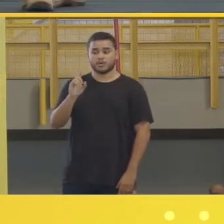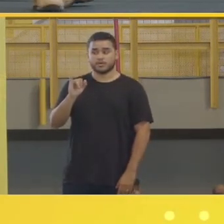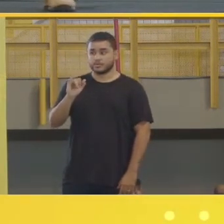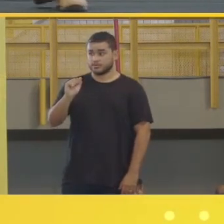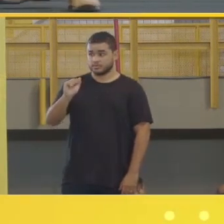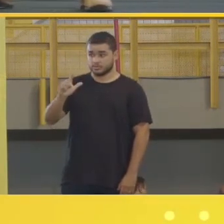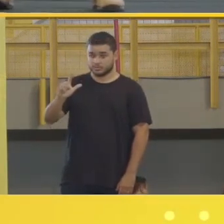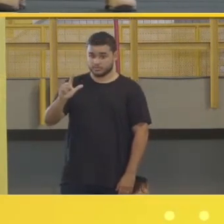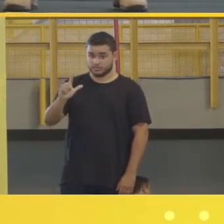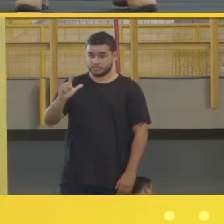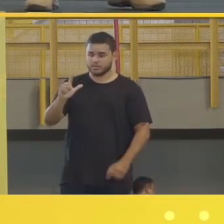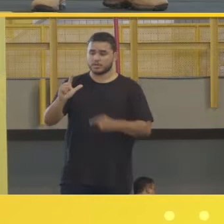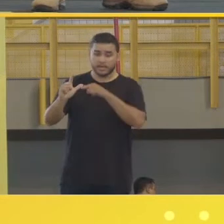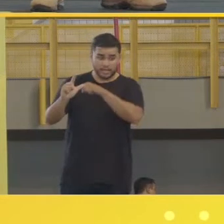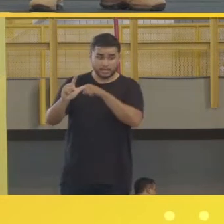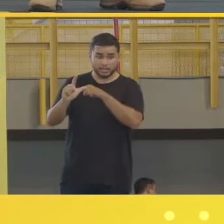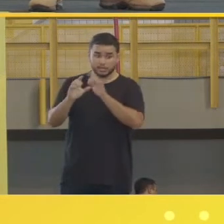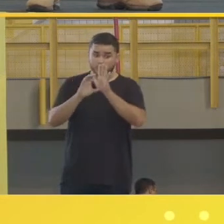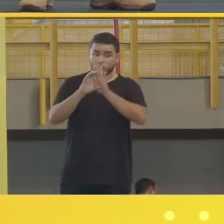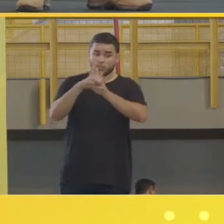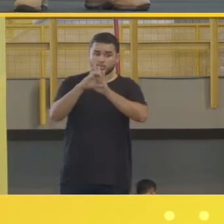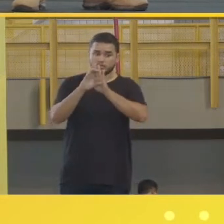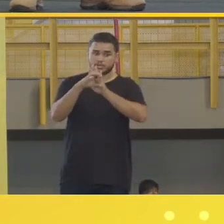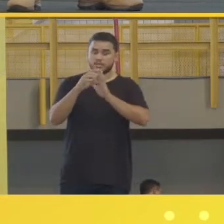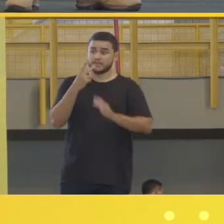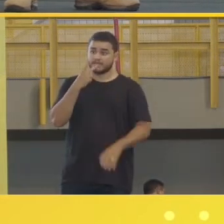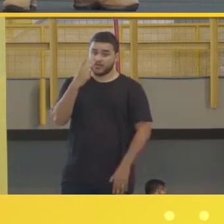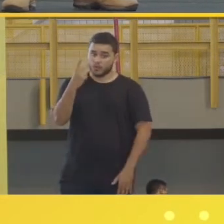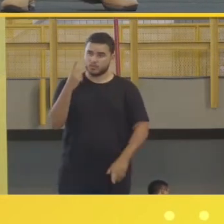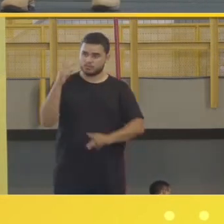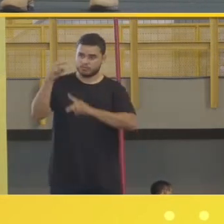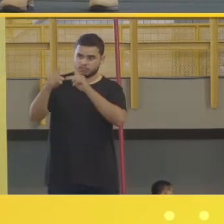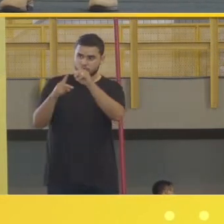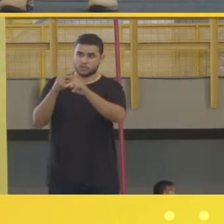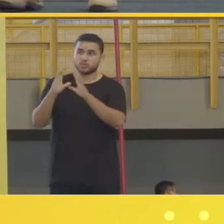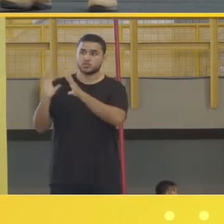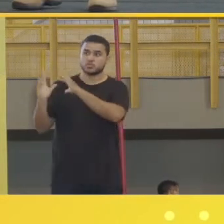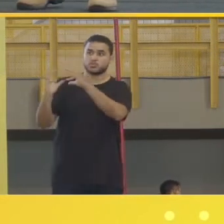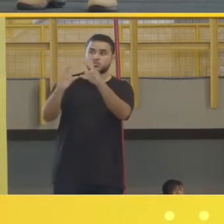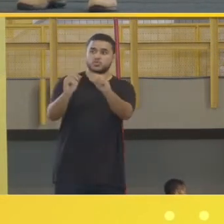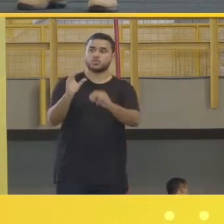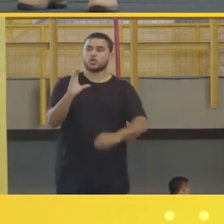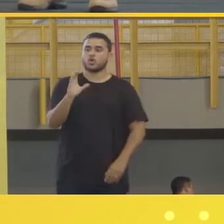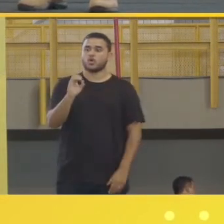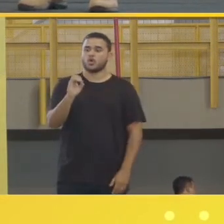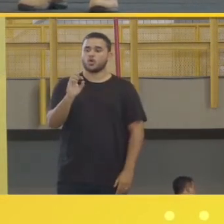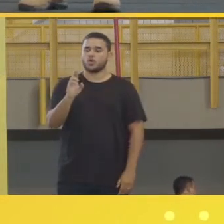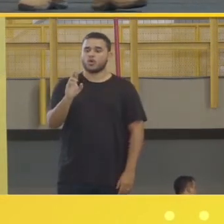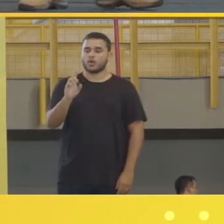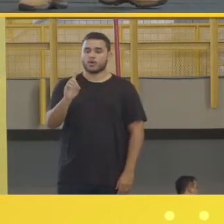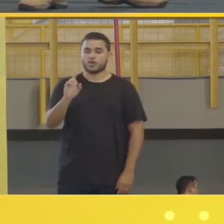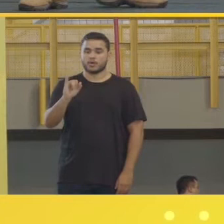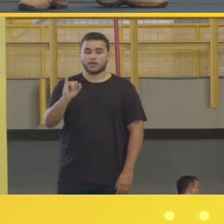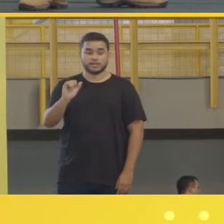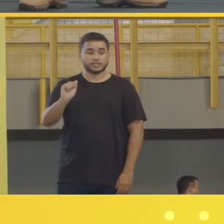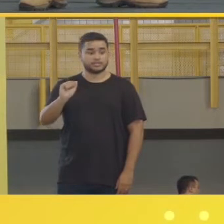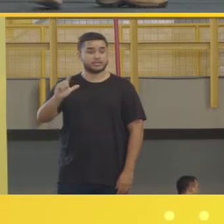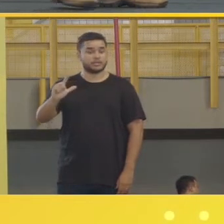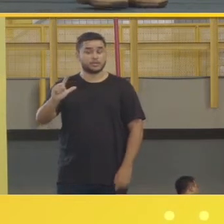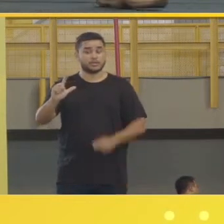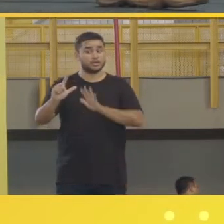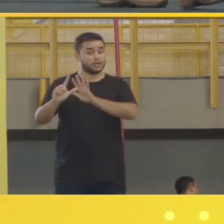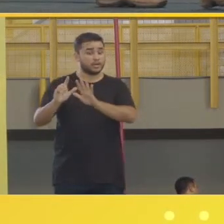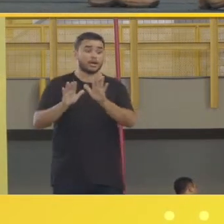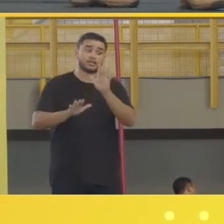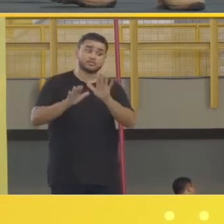peço a vocês muito cuidado para esse conceito. Esse conceito é um conceito que é muitas vezes